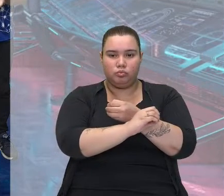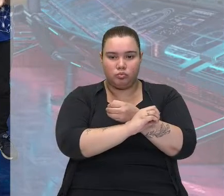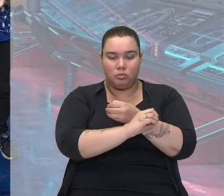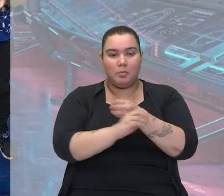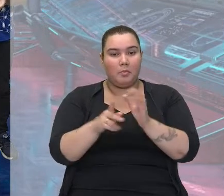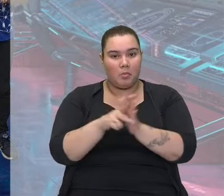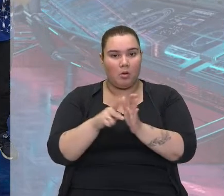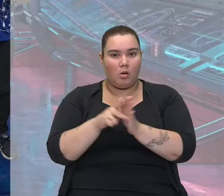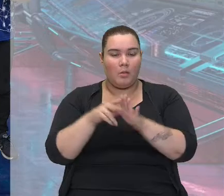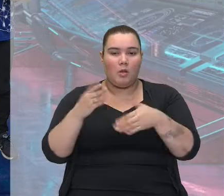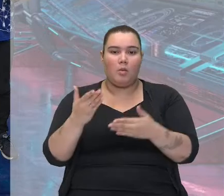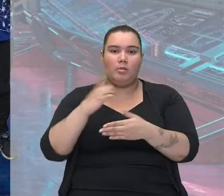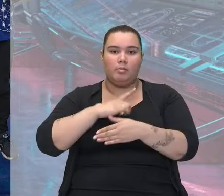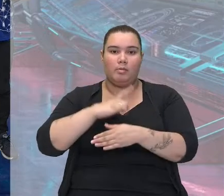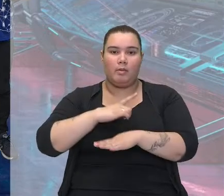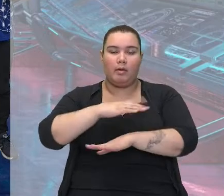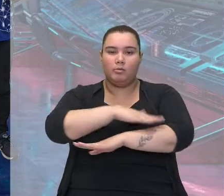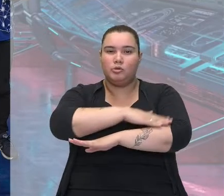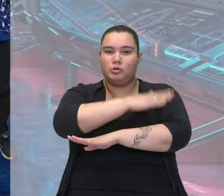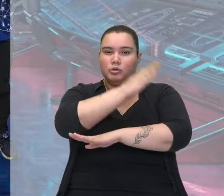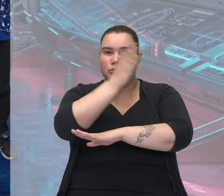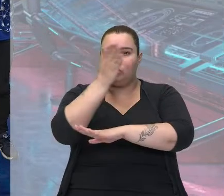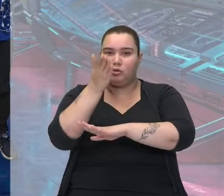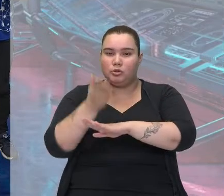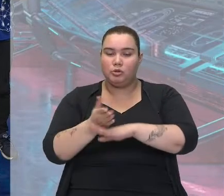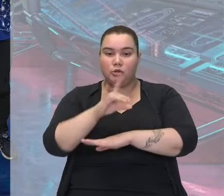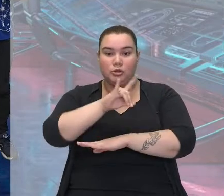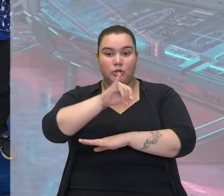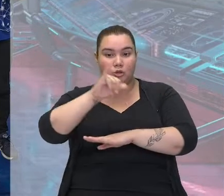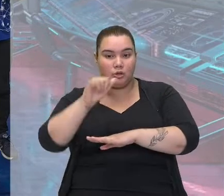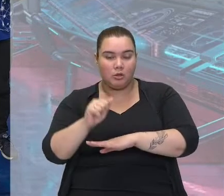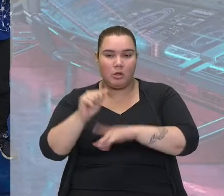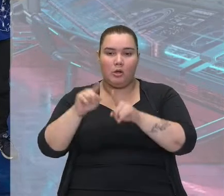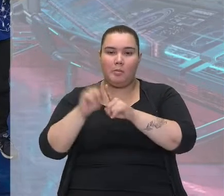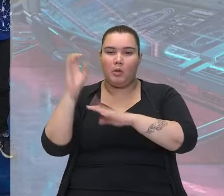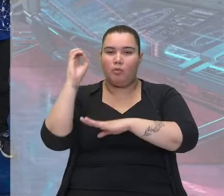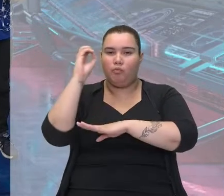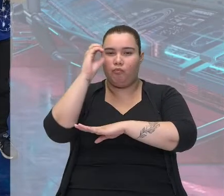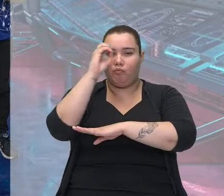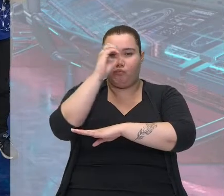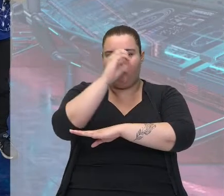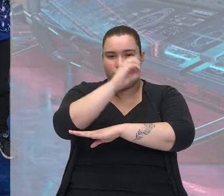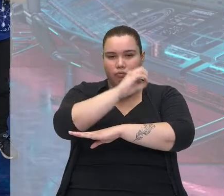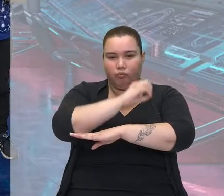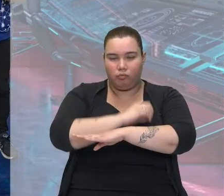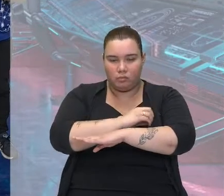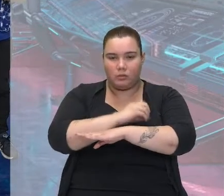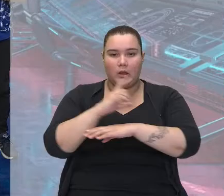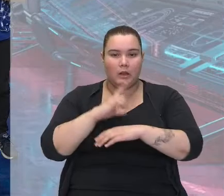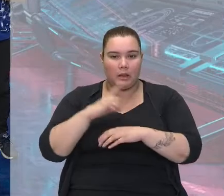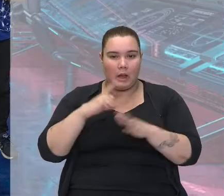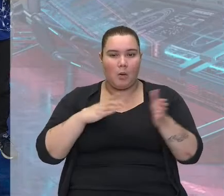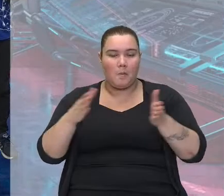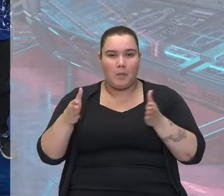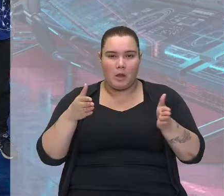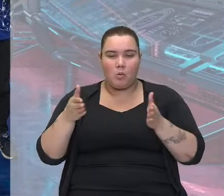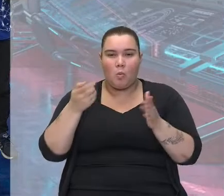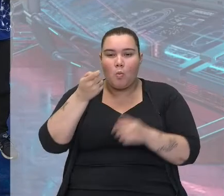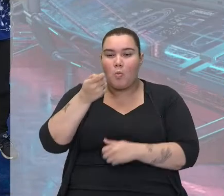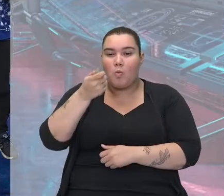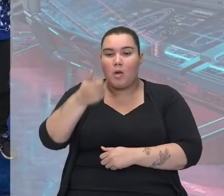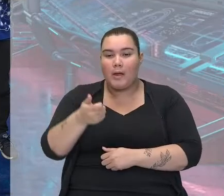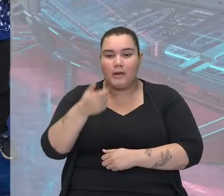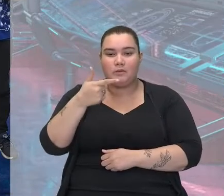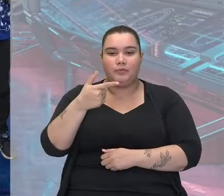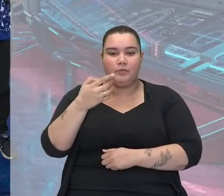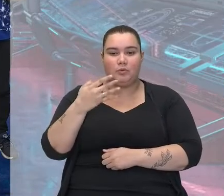dia e noite, né? Que dão 23 horas, né? Não chega a ser 24 horas. Lembra que temos aquele ano bissexto